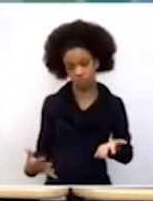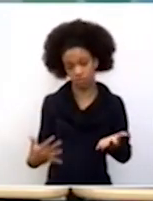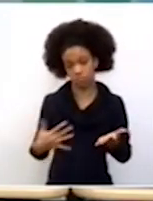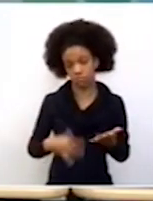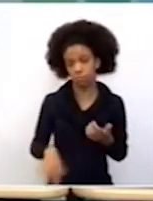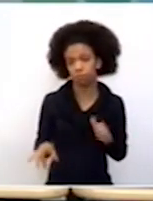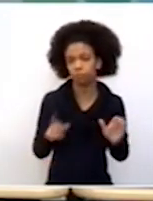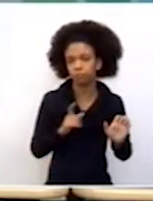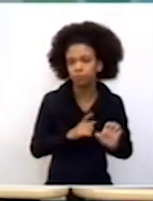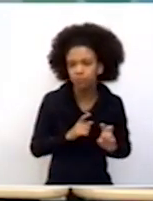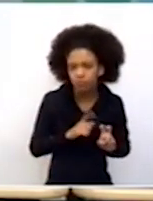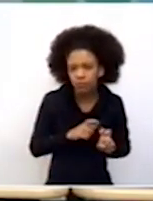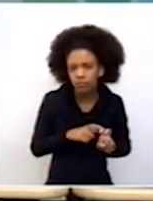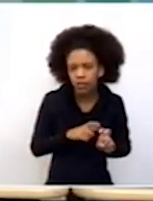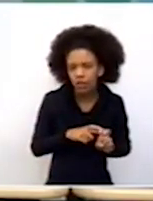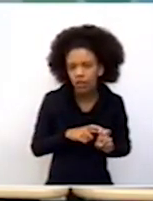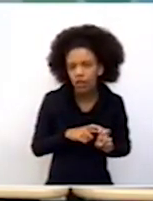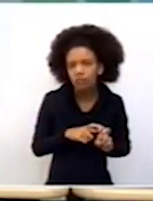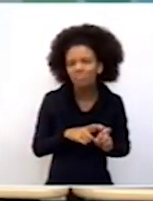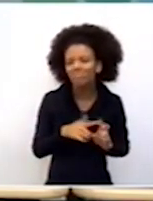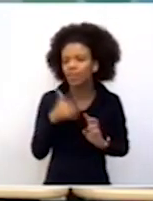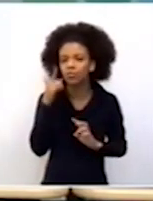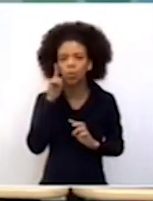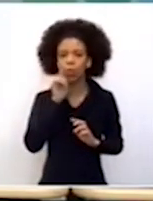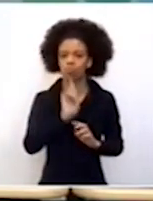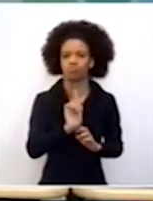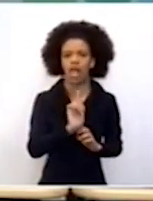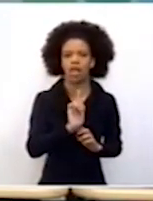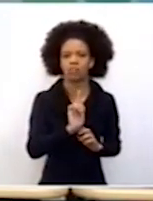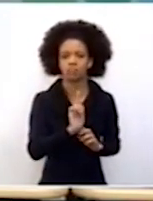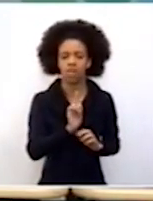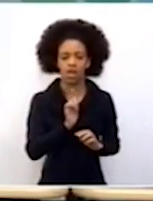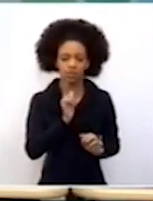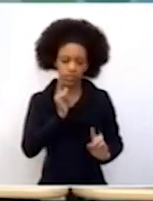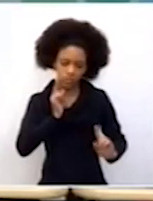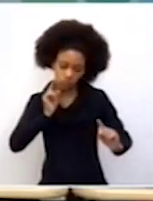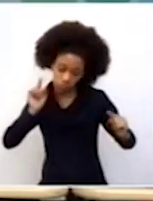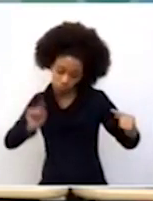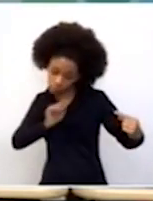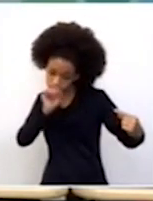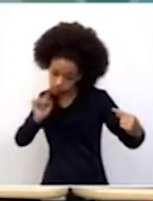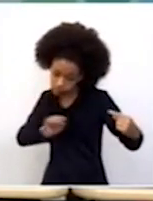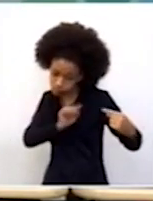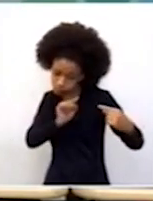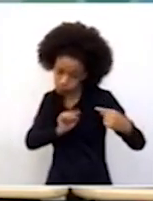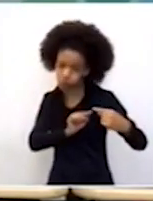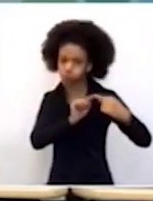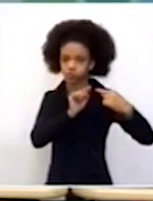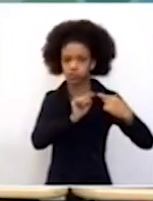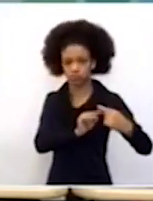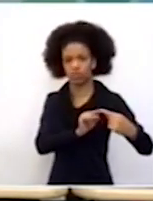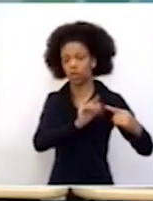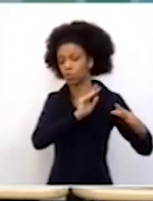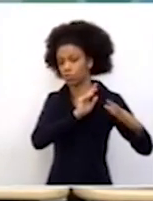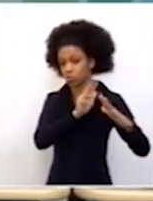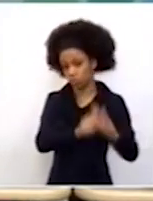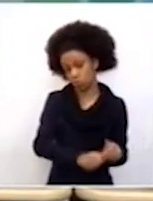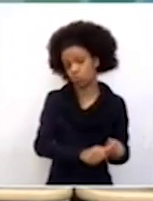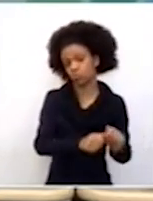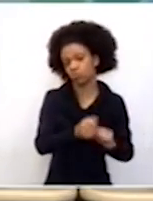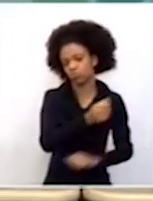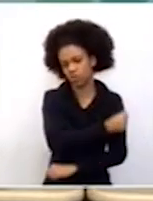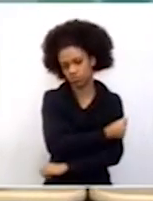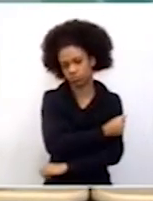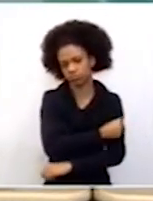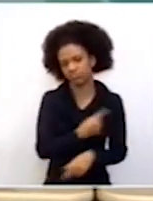os alunos via internet, né? Creio eu que nem todos têm acesso. Acesso, isso. A Pro Andréia colocou